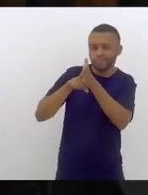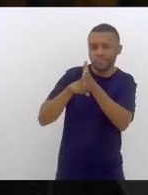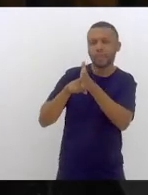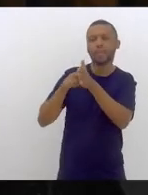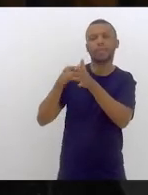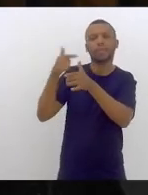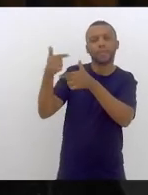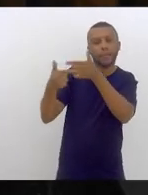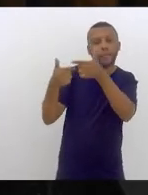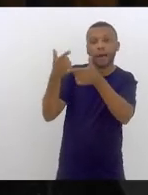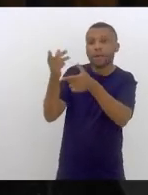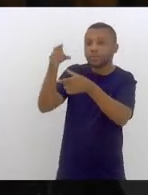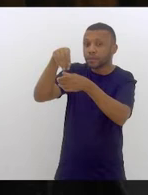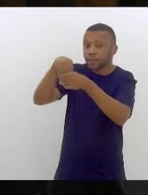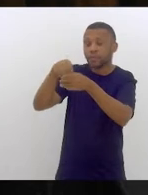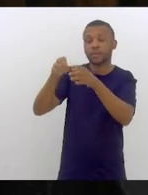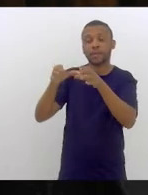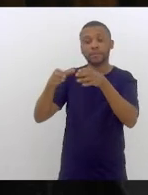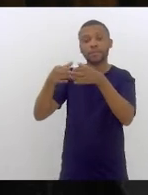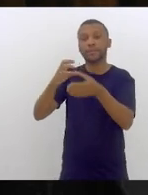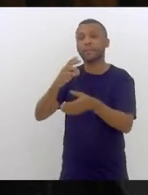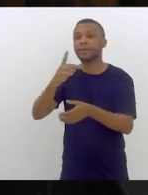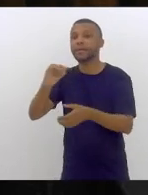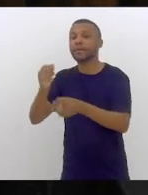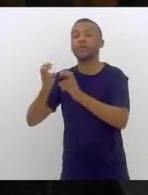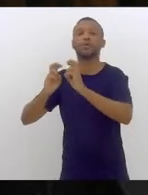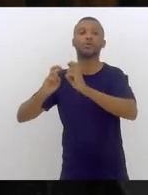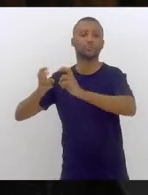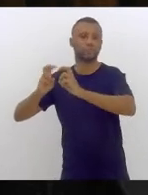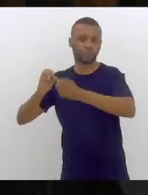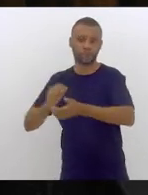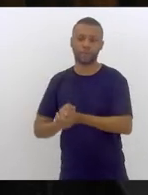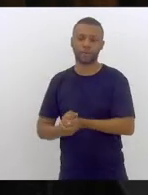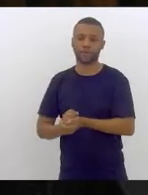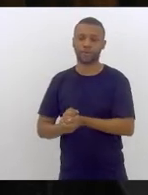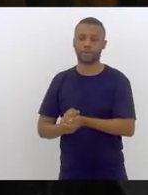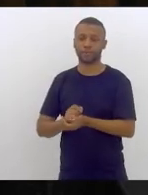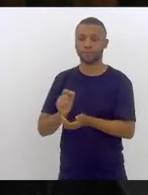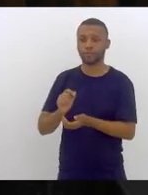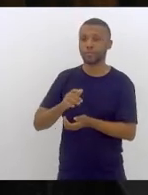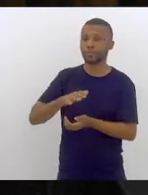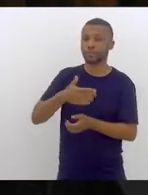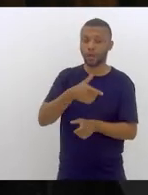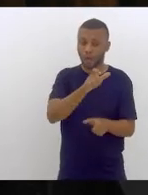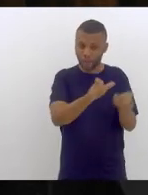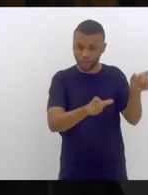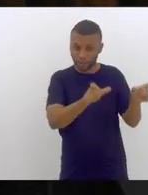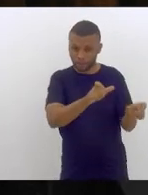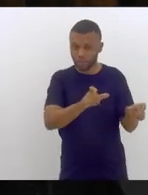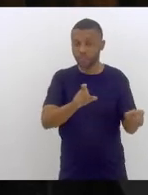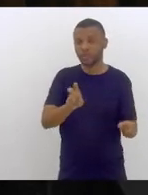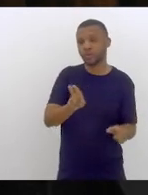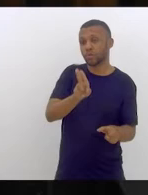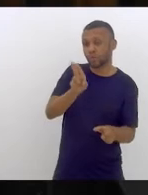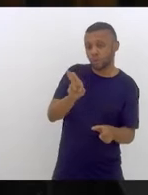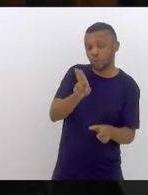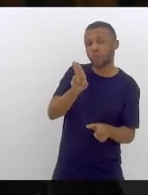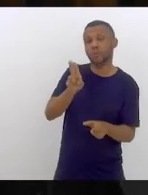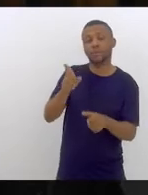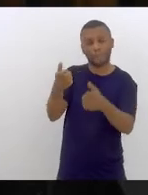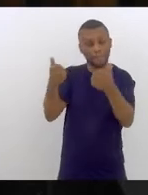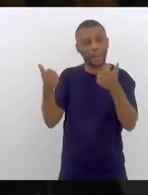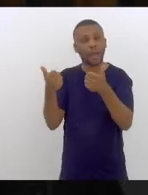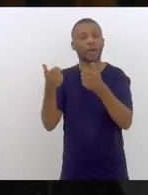CPI dos trens o poder aquisitivo do usuário no referiu do período um ano para